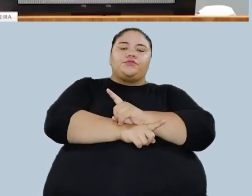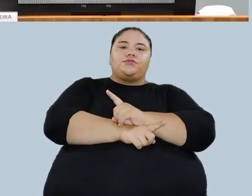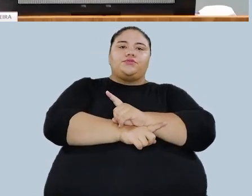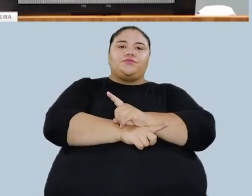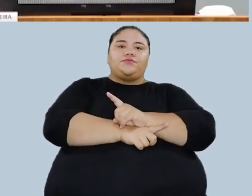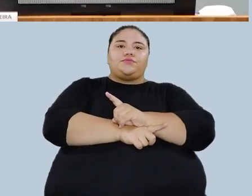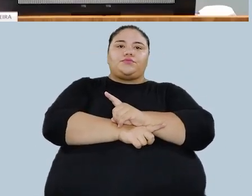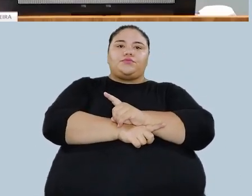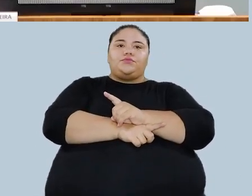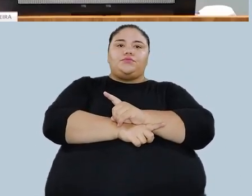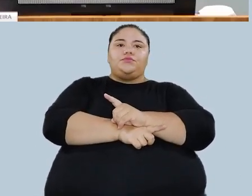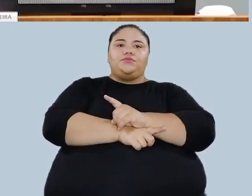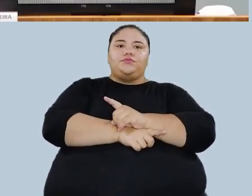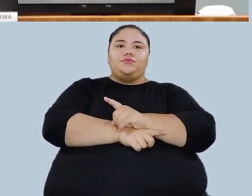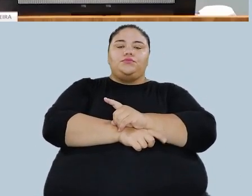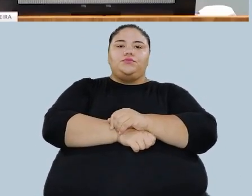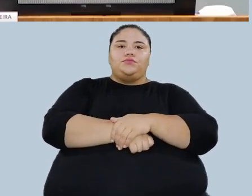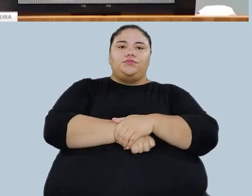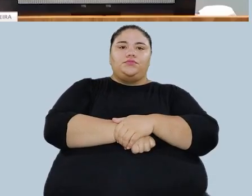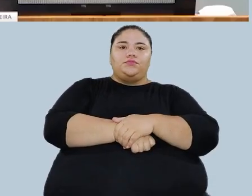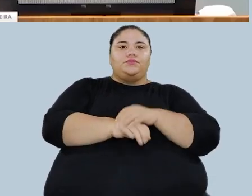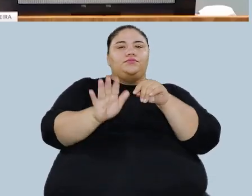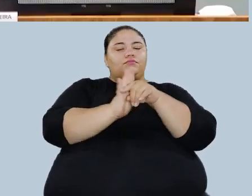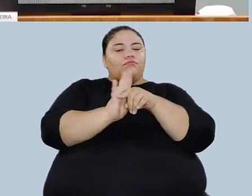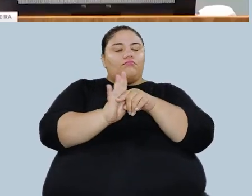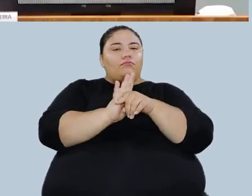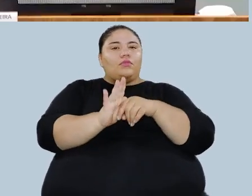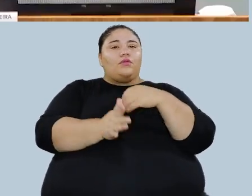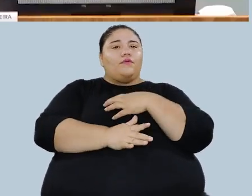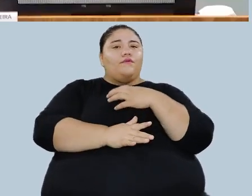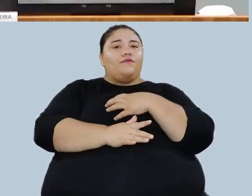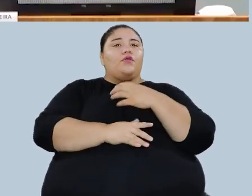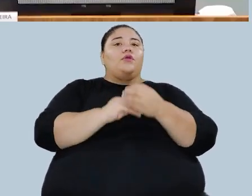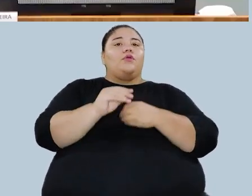serem, vamos dizer assim, apuradas